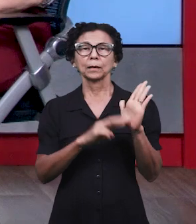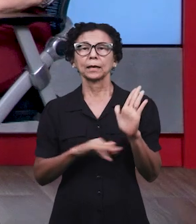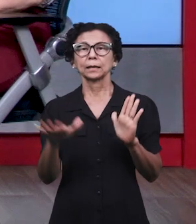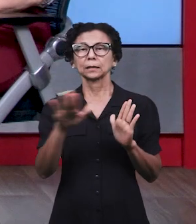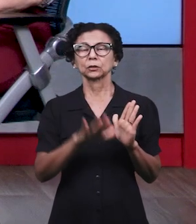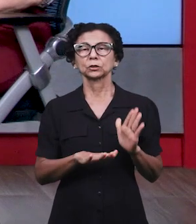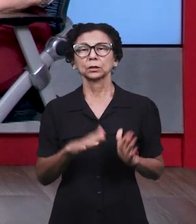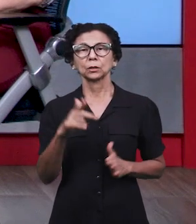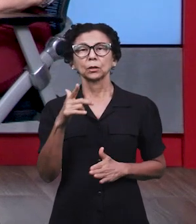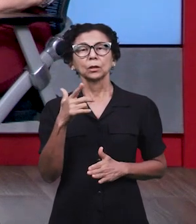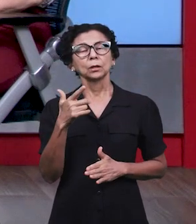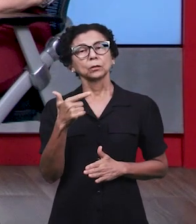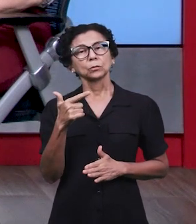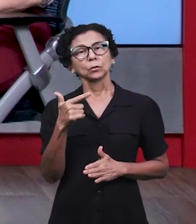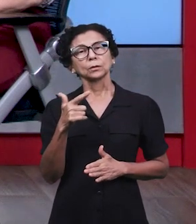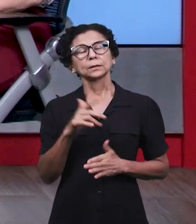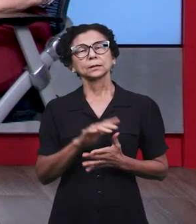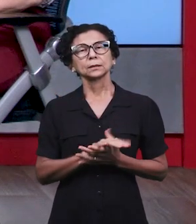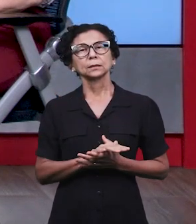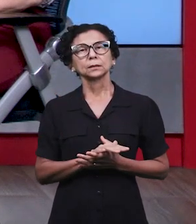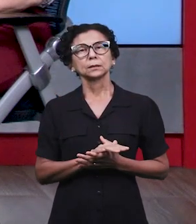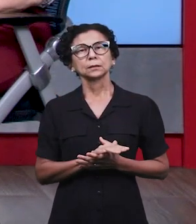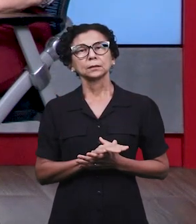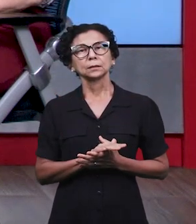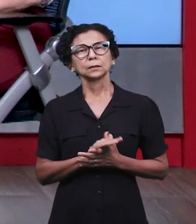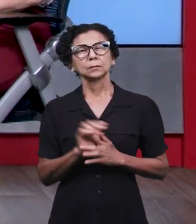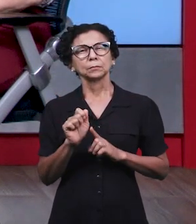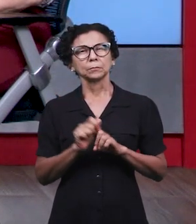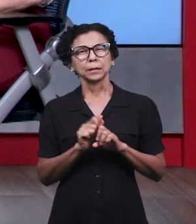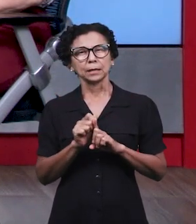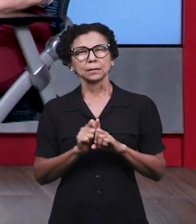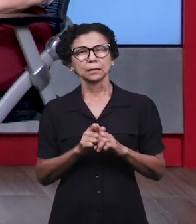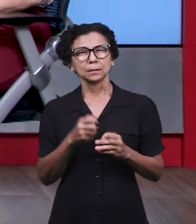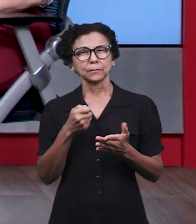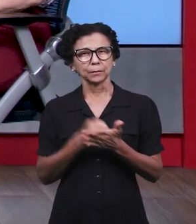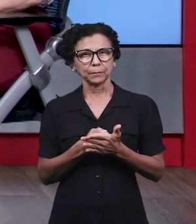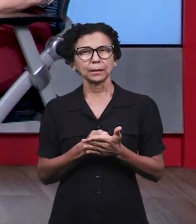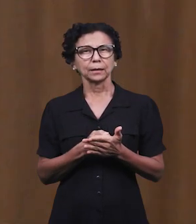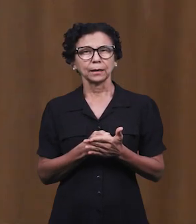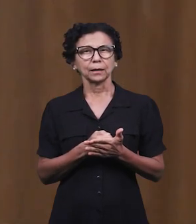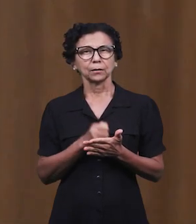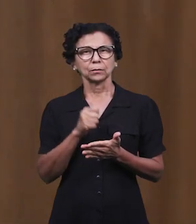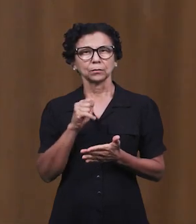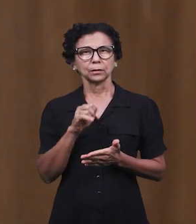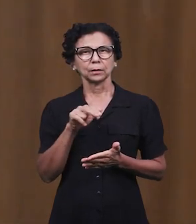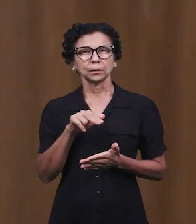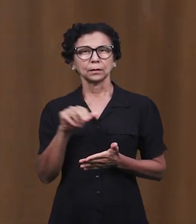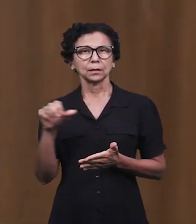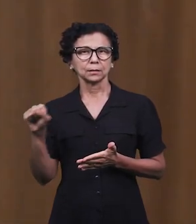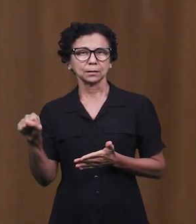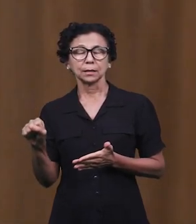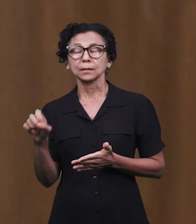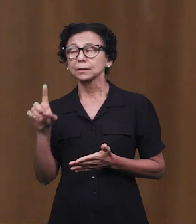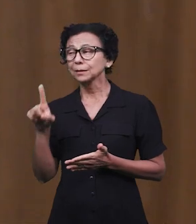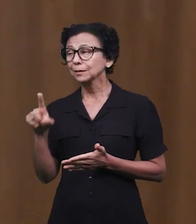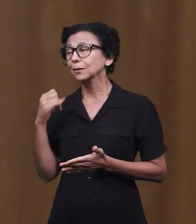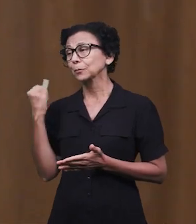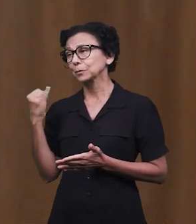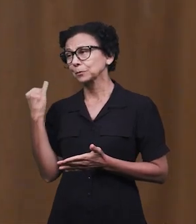12 meses de contribuição. E existem algumas situações que nem carência tem. Mas vamos pensar... Então, assim, por isso que é